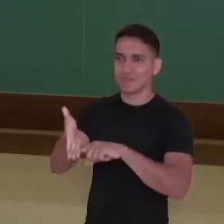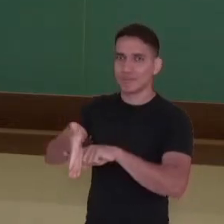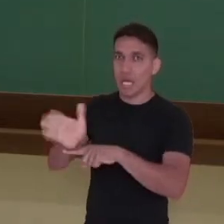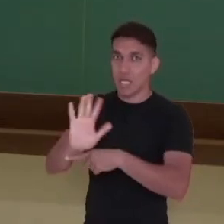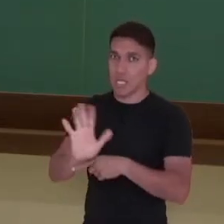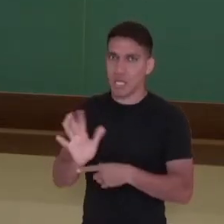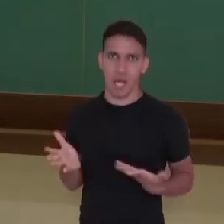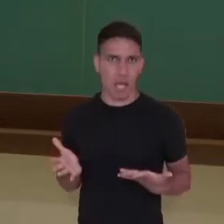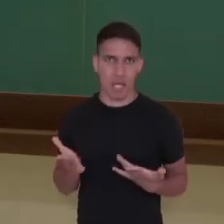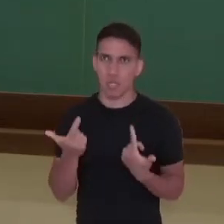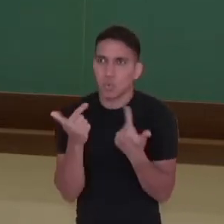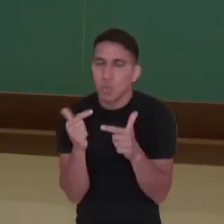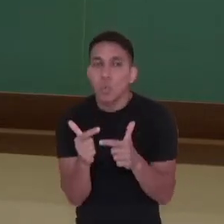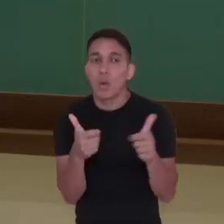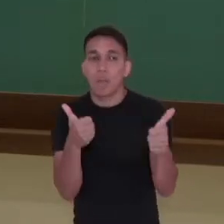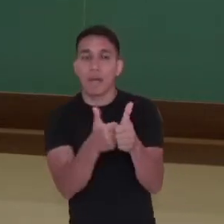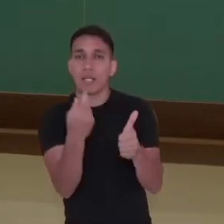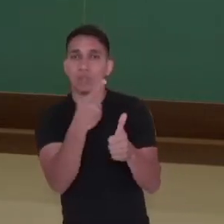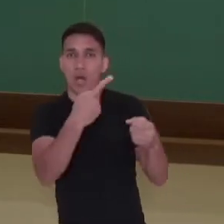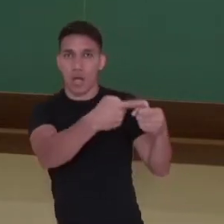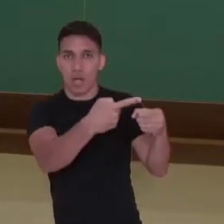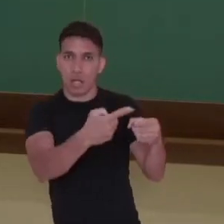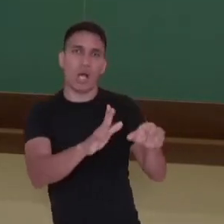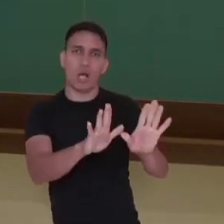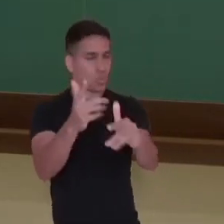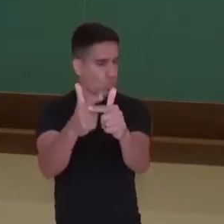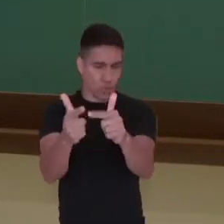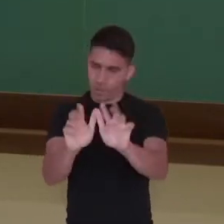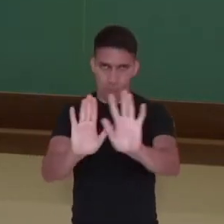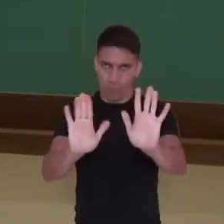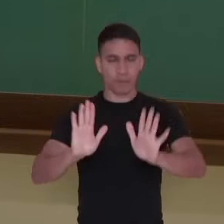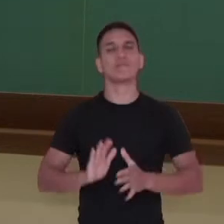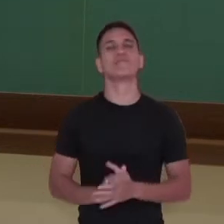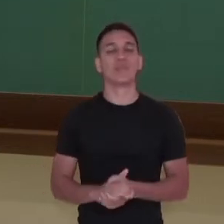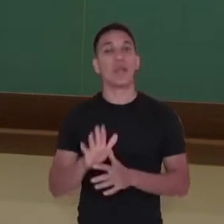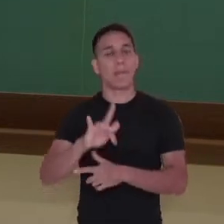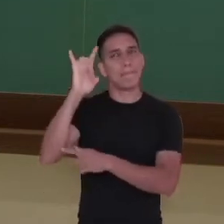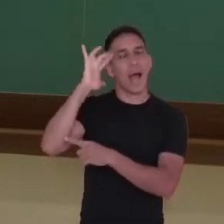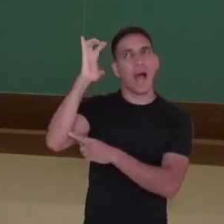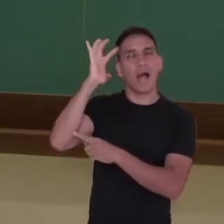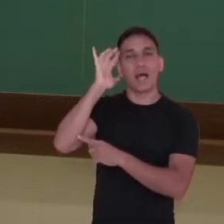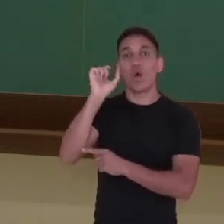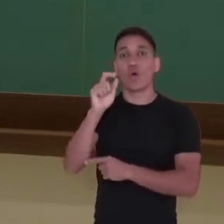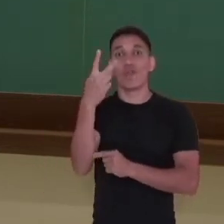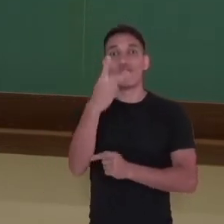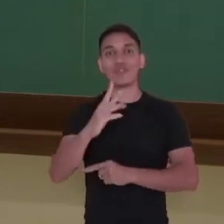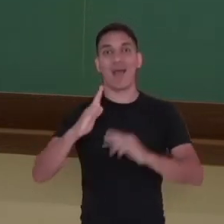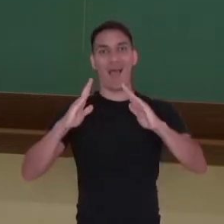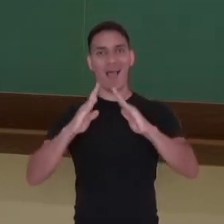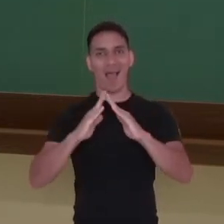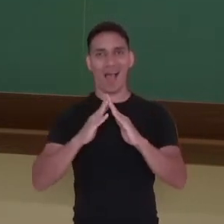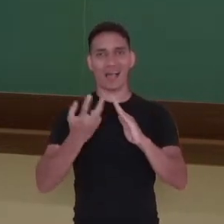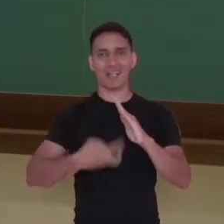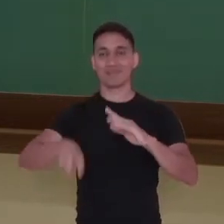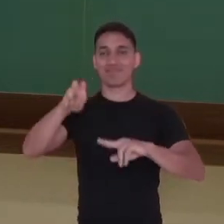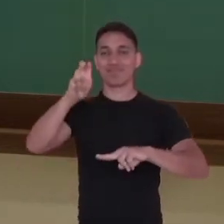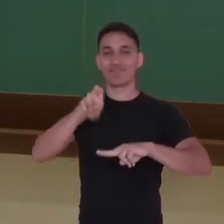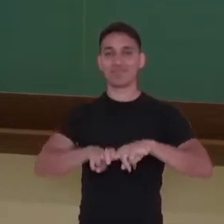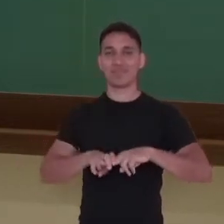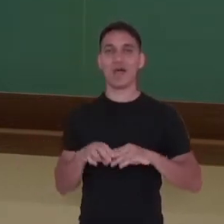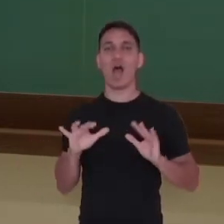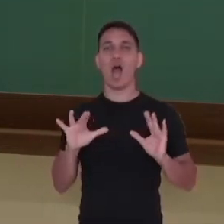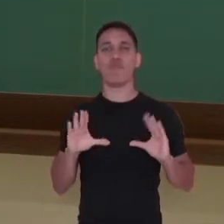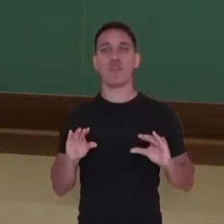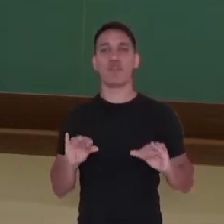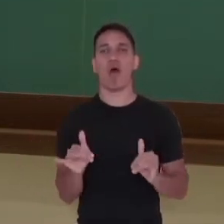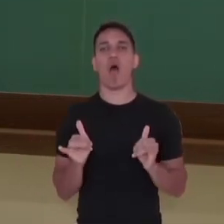não existe um cinema na sua cidade, não tem problema. Imagine você em casa, sentado no sofá,